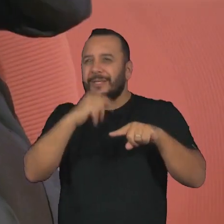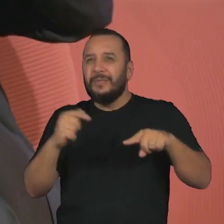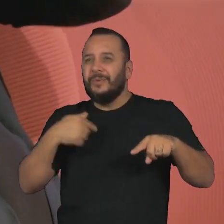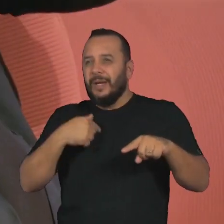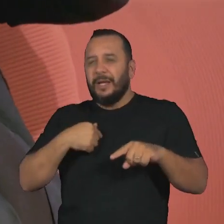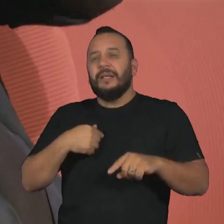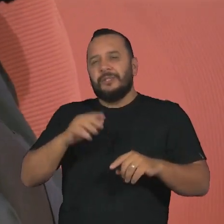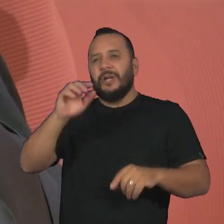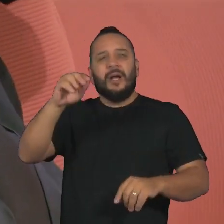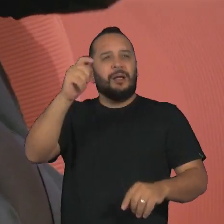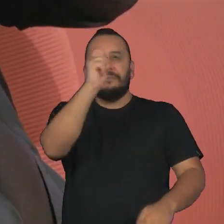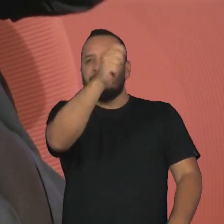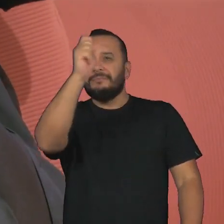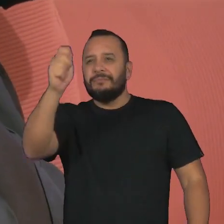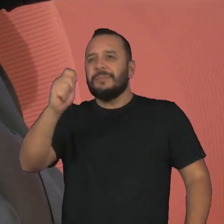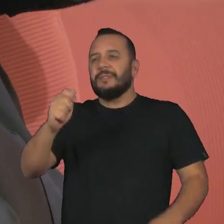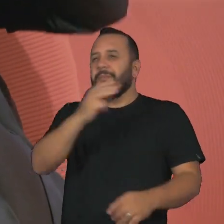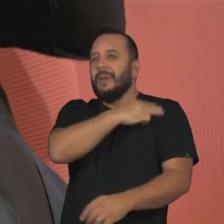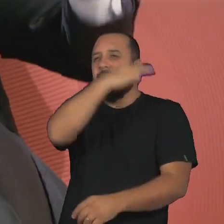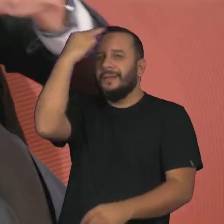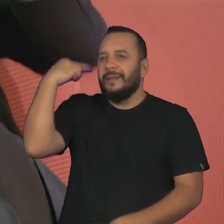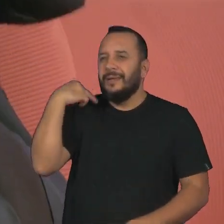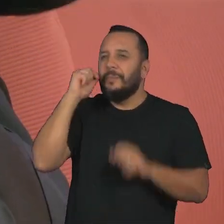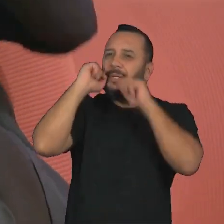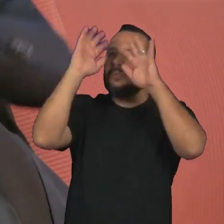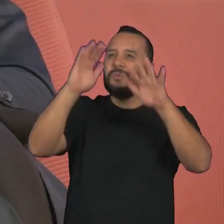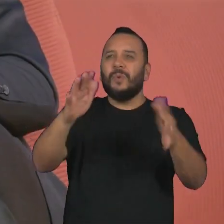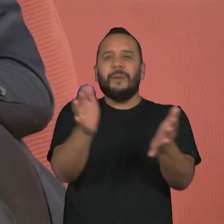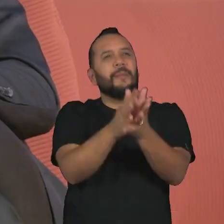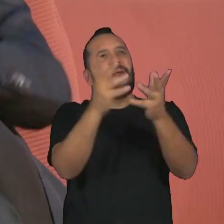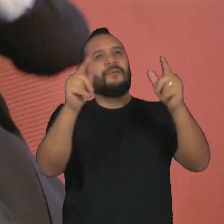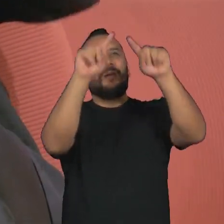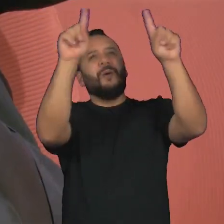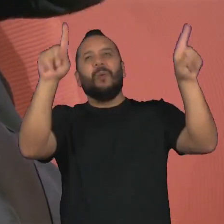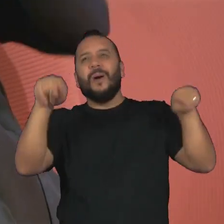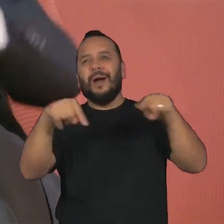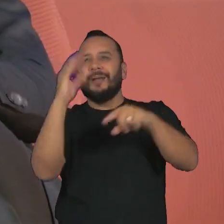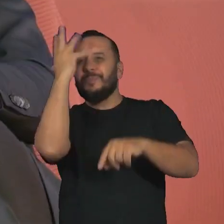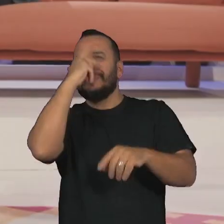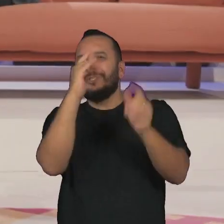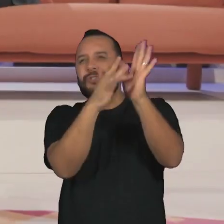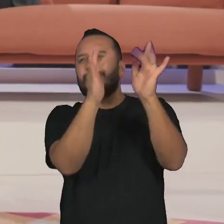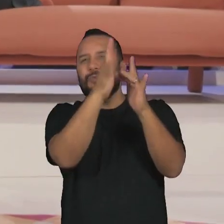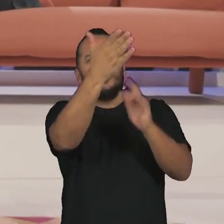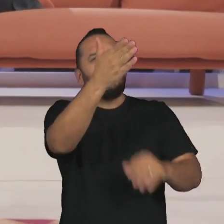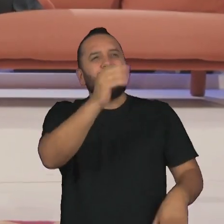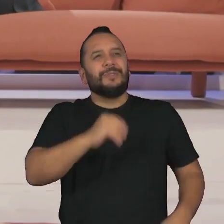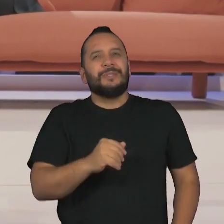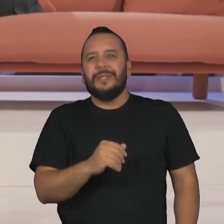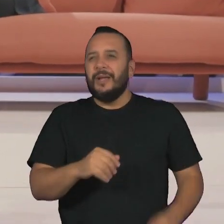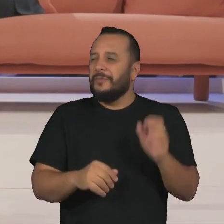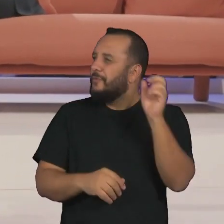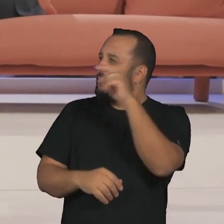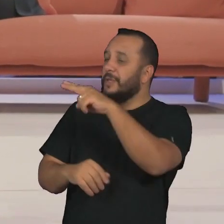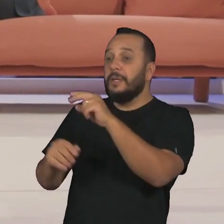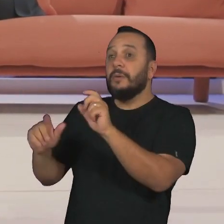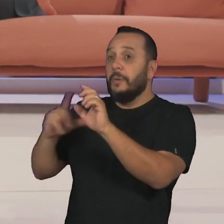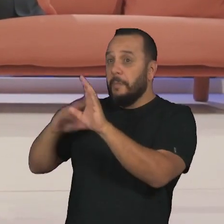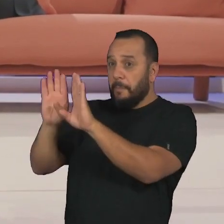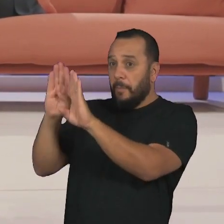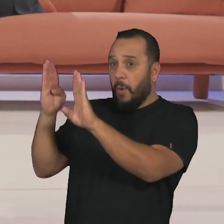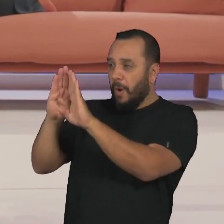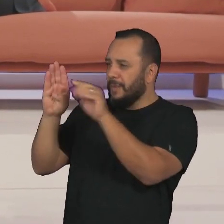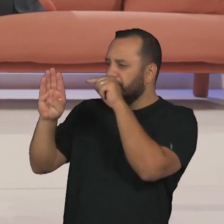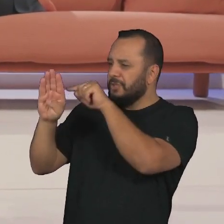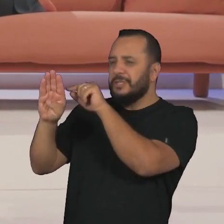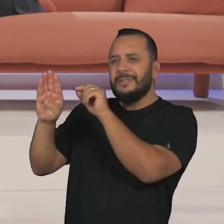foi, abençoou, falou, Dona Maria, mas que maravilha, não sei o quê, né? O quadro de Jesus. Tal. Aí ele olhou na porta, tinha umas coisinhas